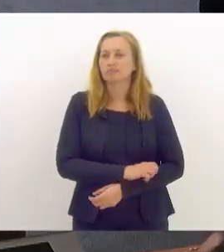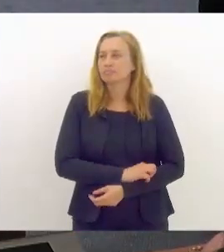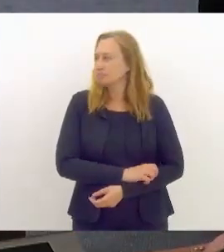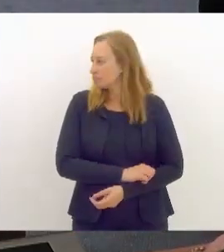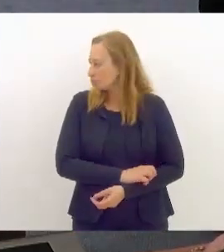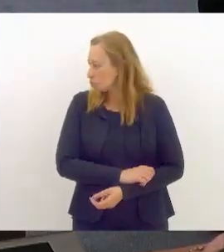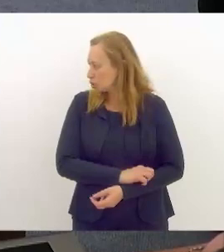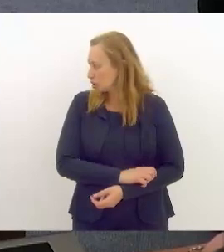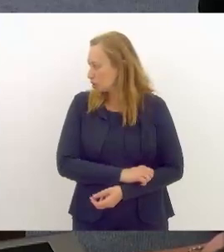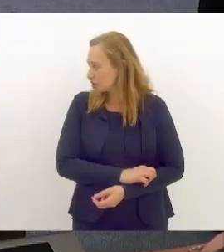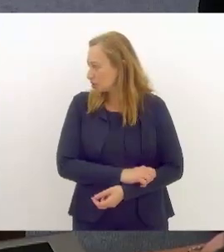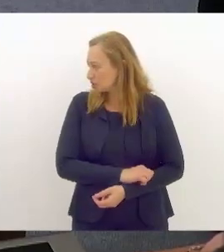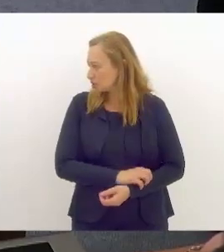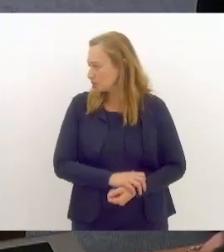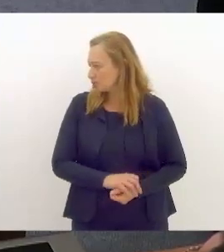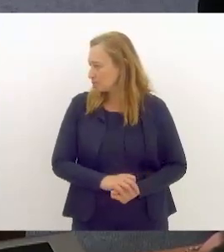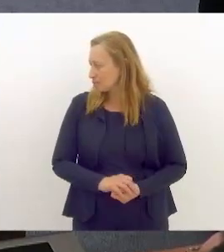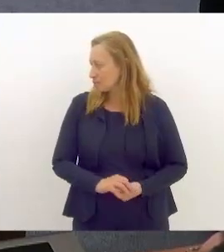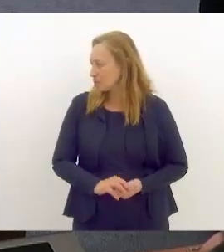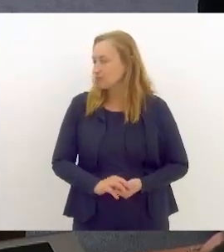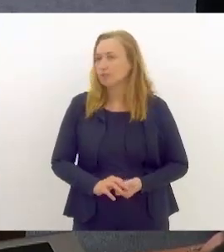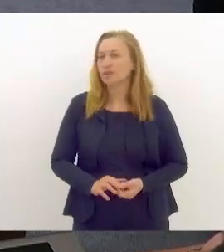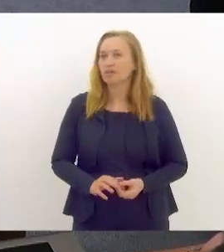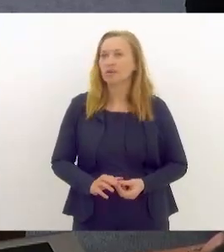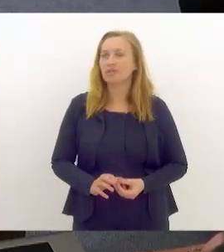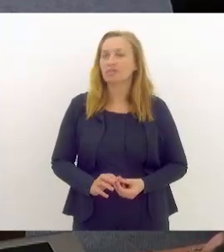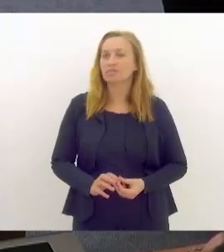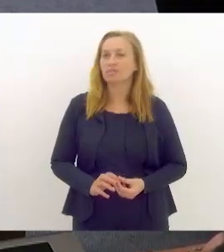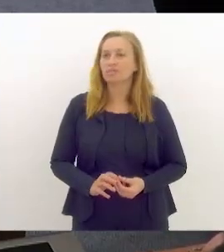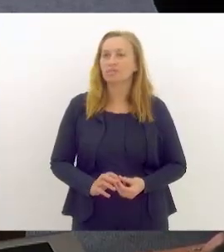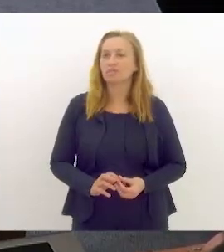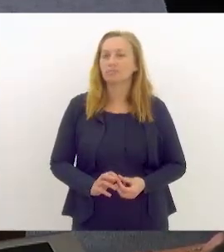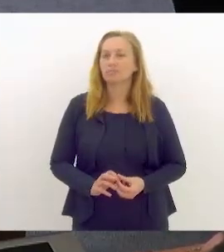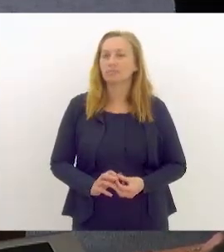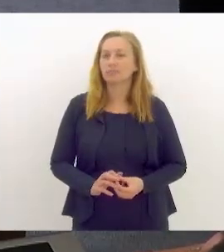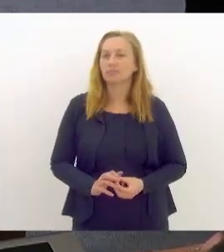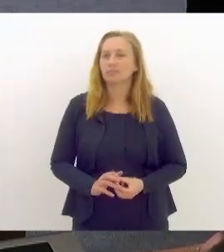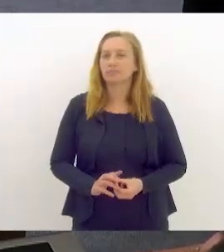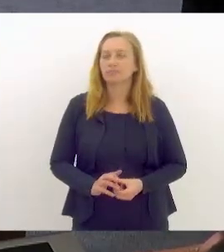com a palavra o homenageado sabe Queiroz